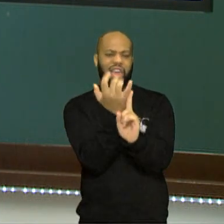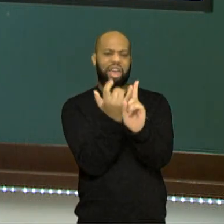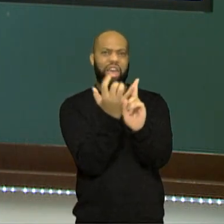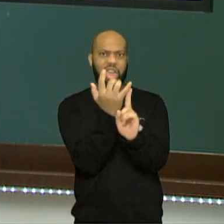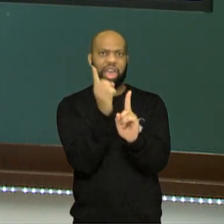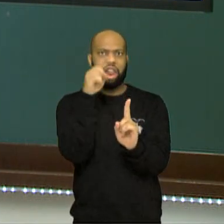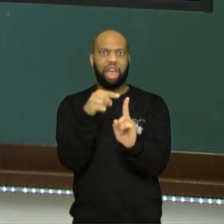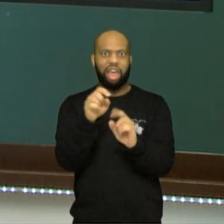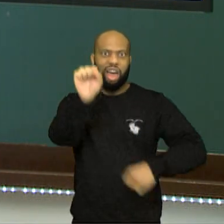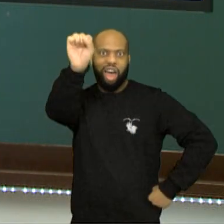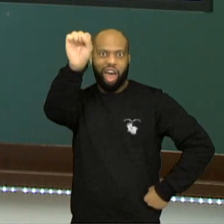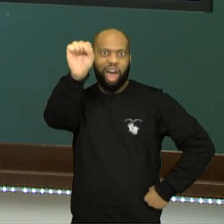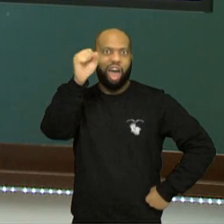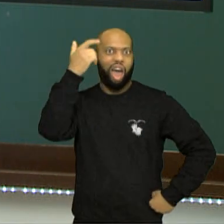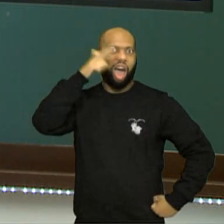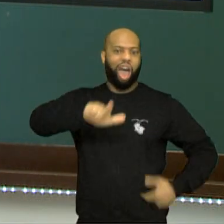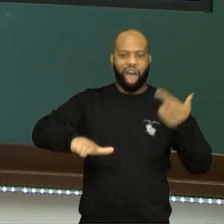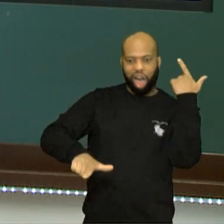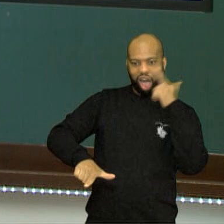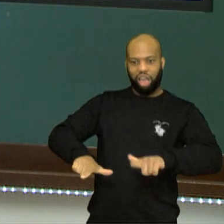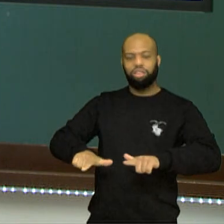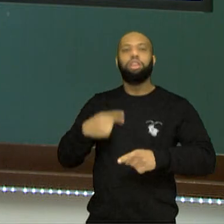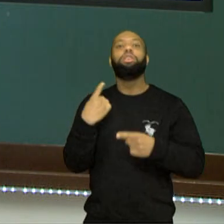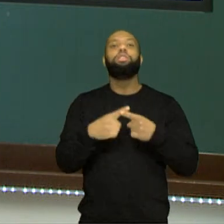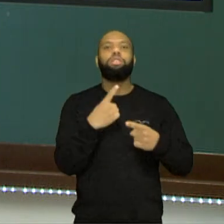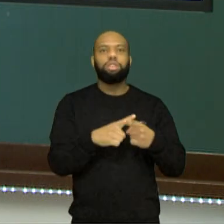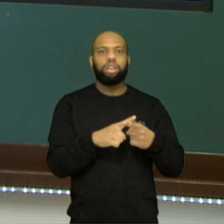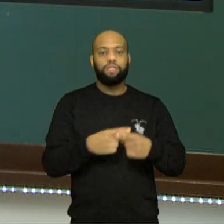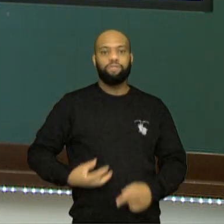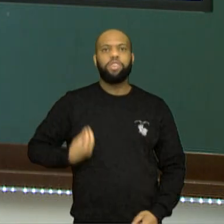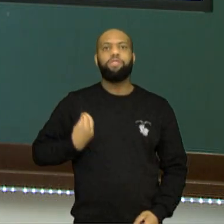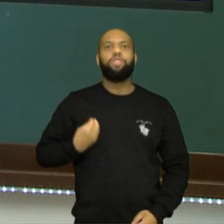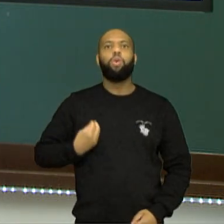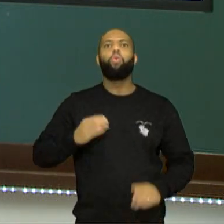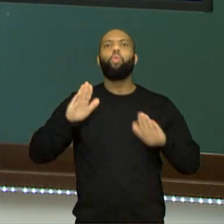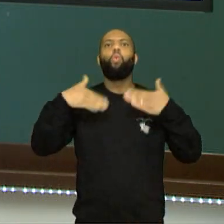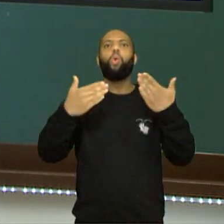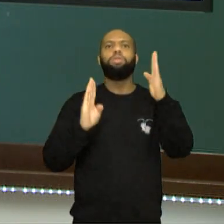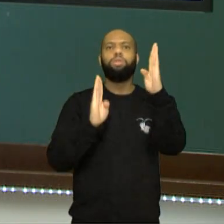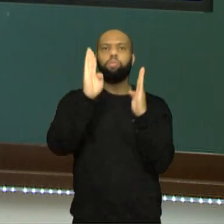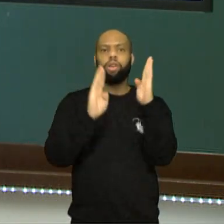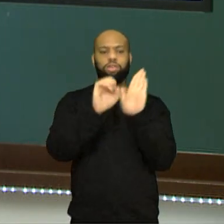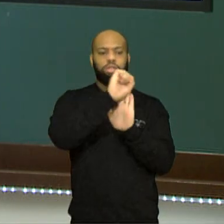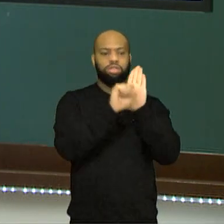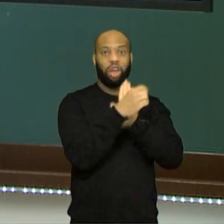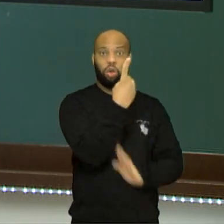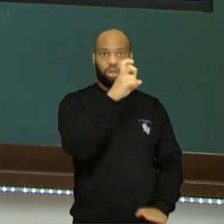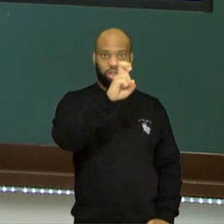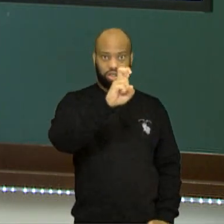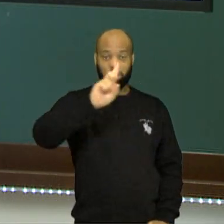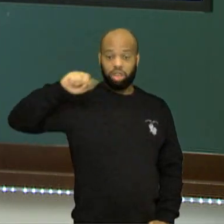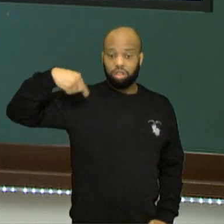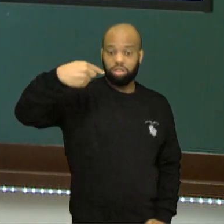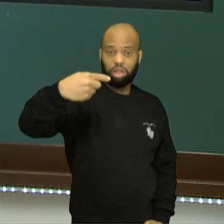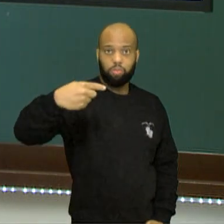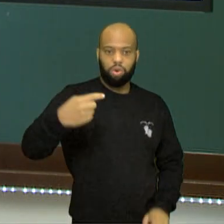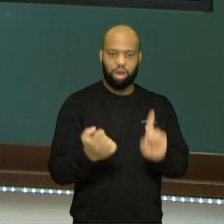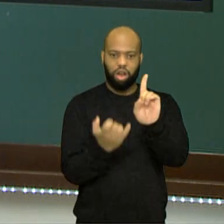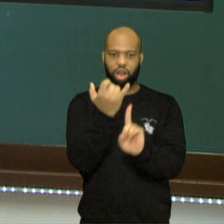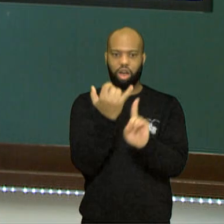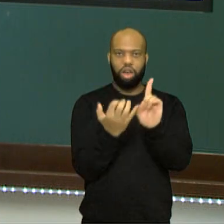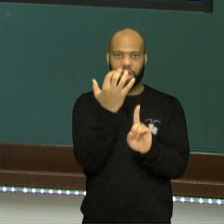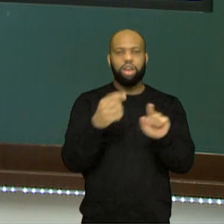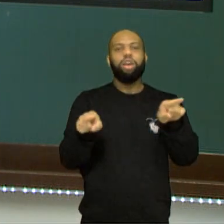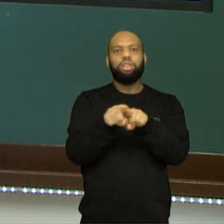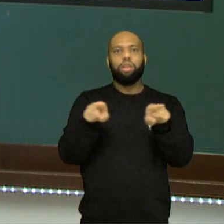uma heroína, né? Ela viveu lá no século XV, né, e foi considerada posteriormente, ela foi santificada pela